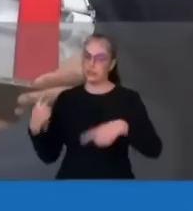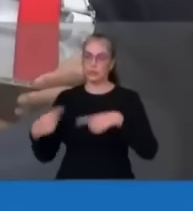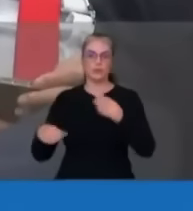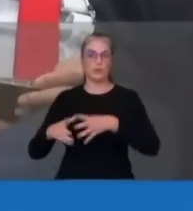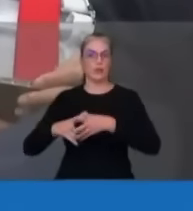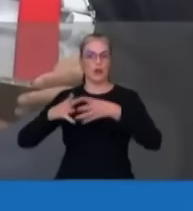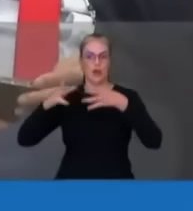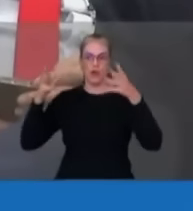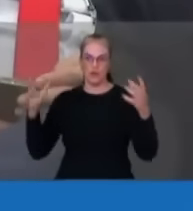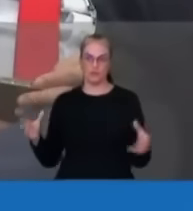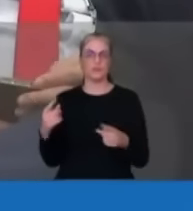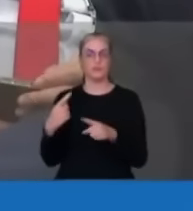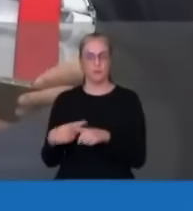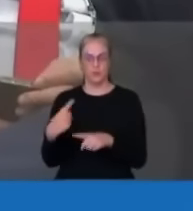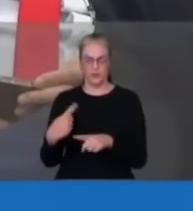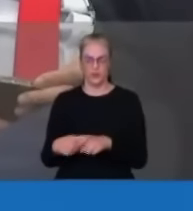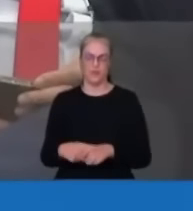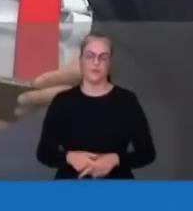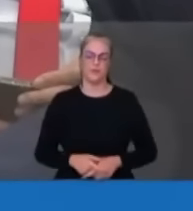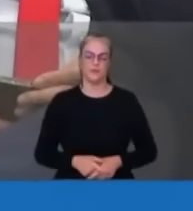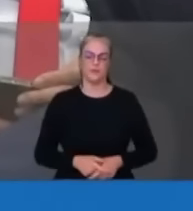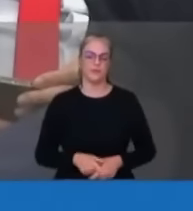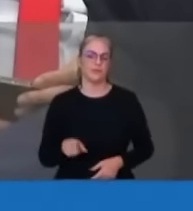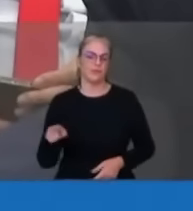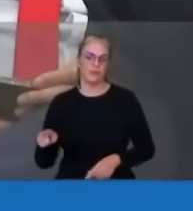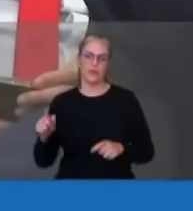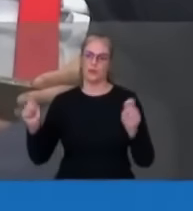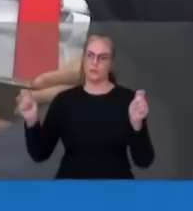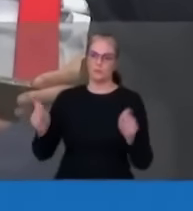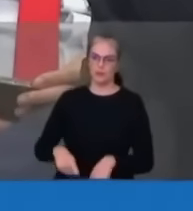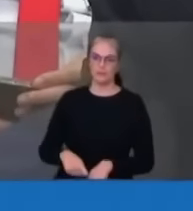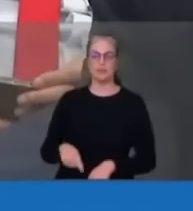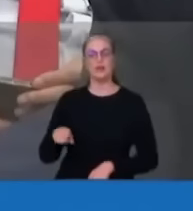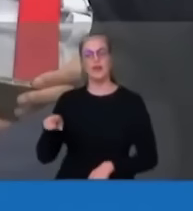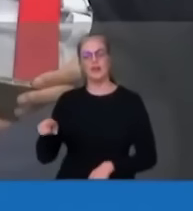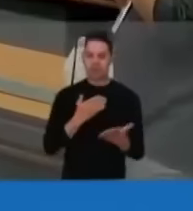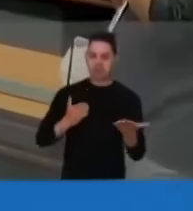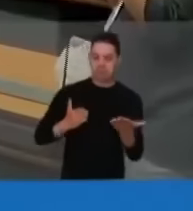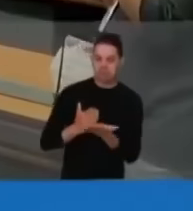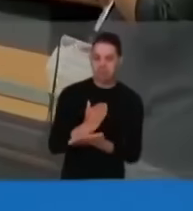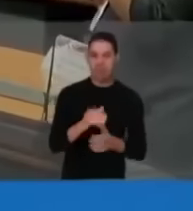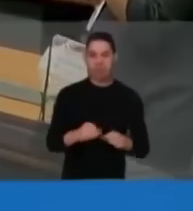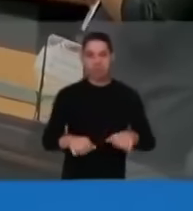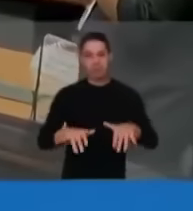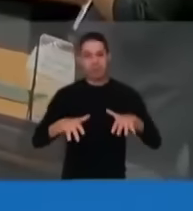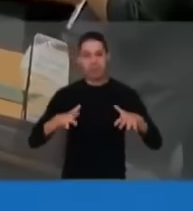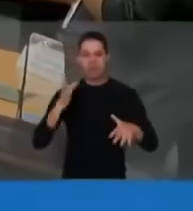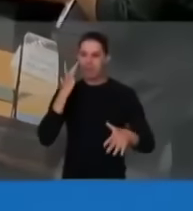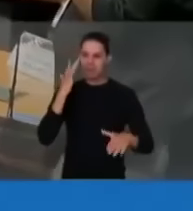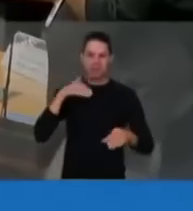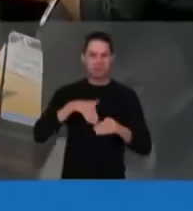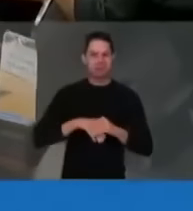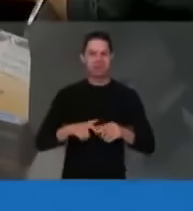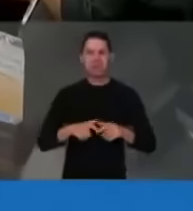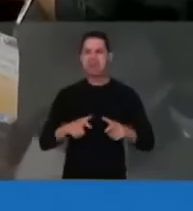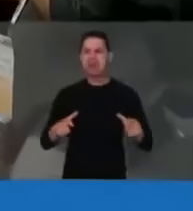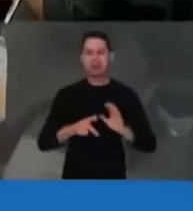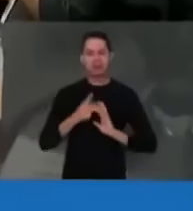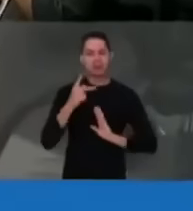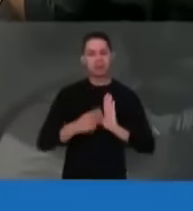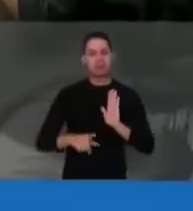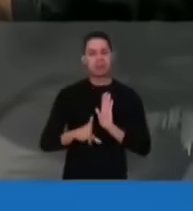dinheiro pro Leviatã pros burocratas para os políticos fazerem mau uso desse dinheiro Fábio piperno me dá a impressão de que se a